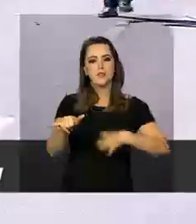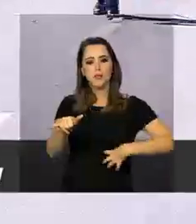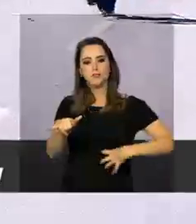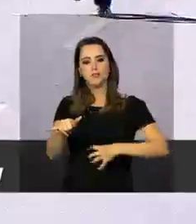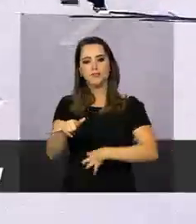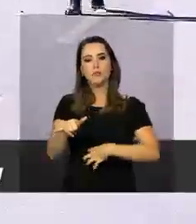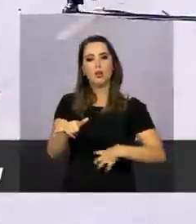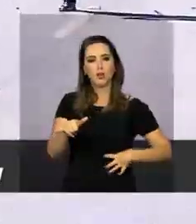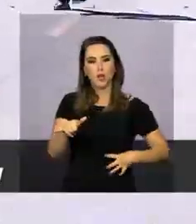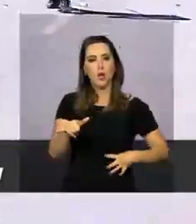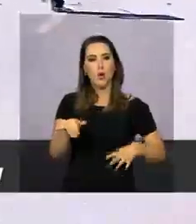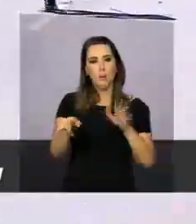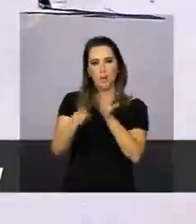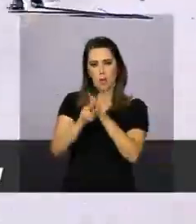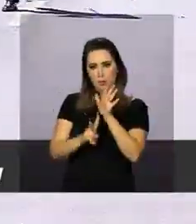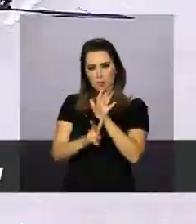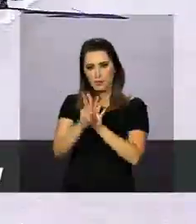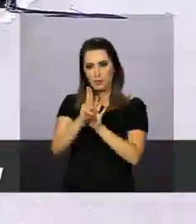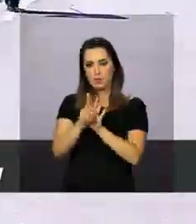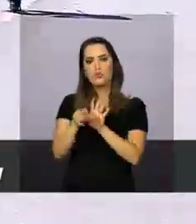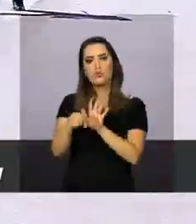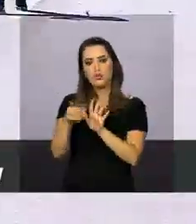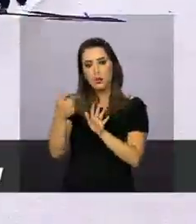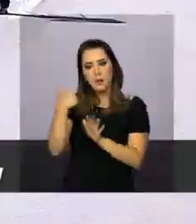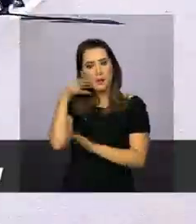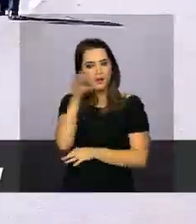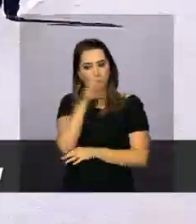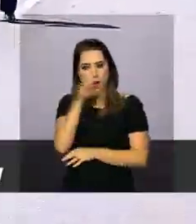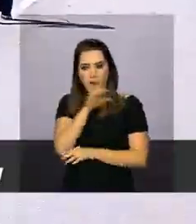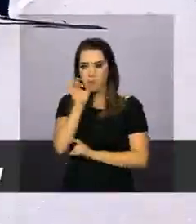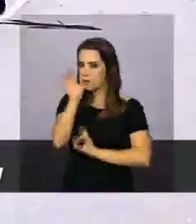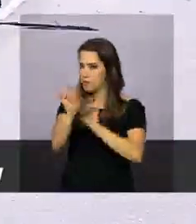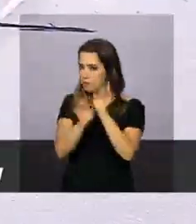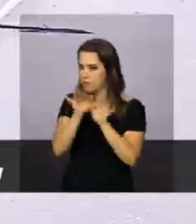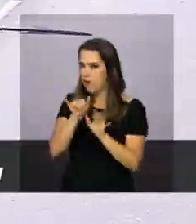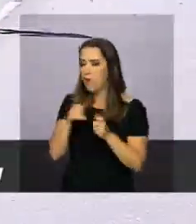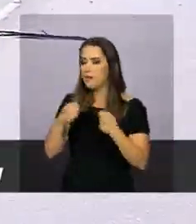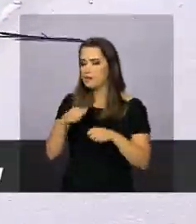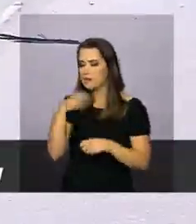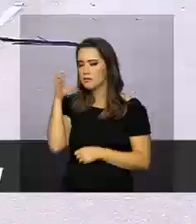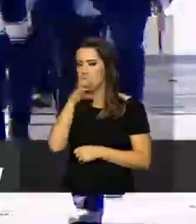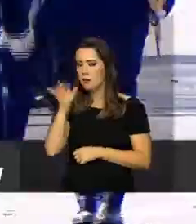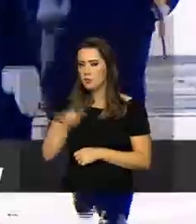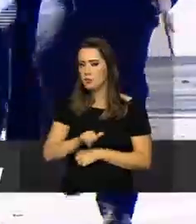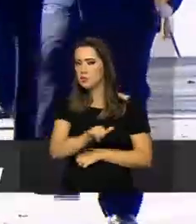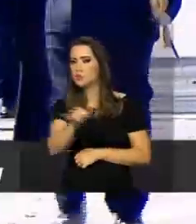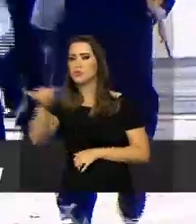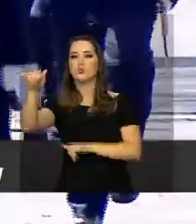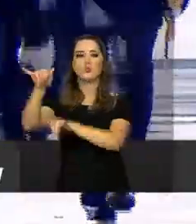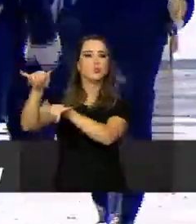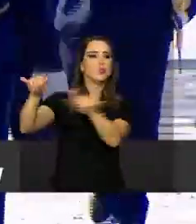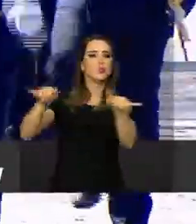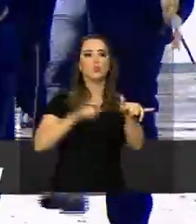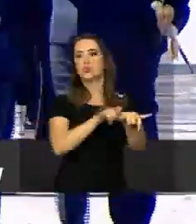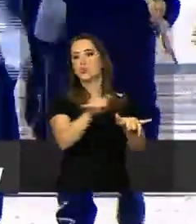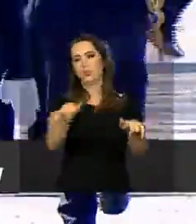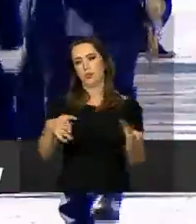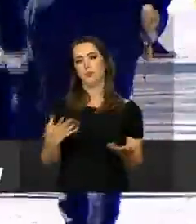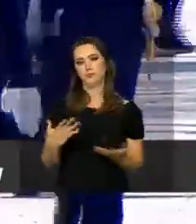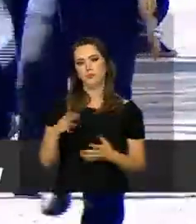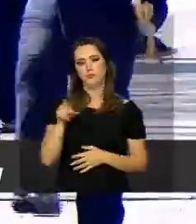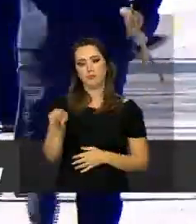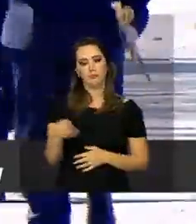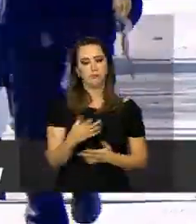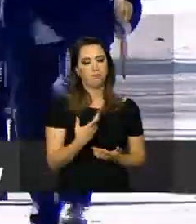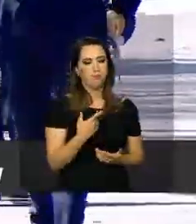agiliza esse voo, né? Agora, uma curiosidade, Major Rocha, você que também é piloto, né? Mencionou